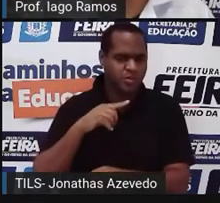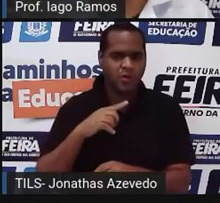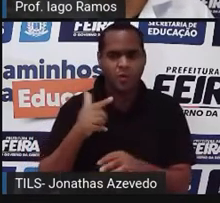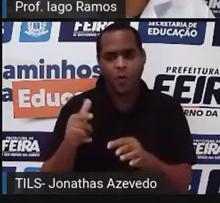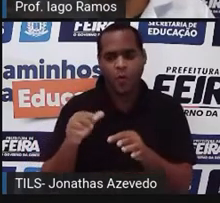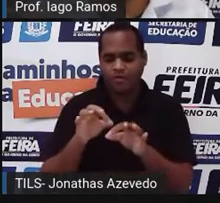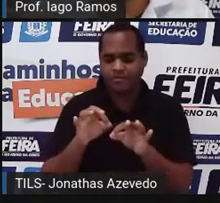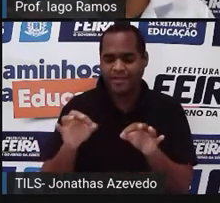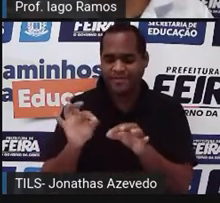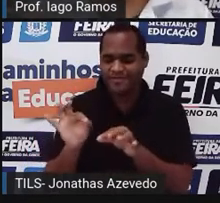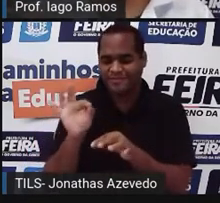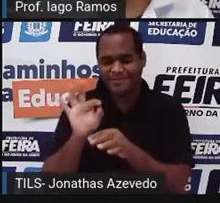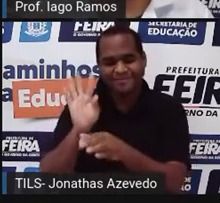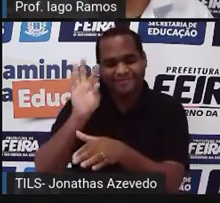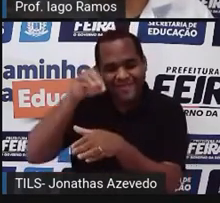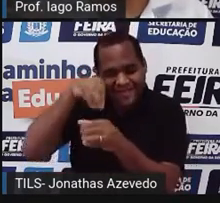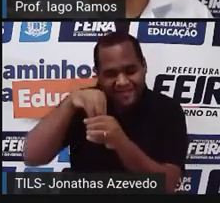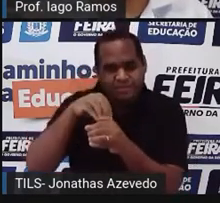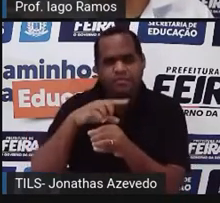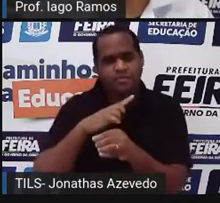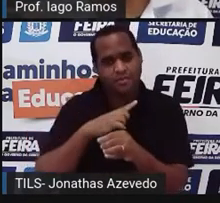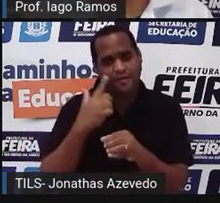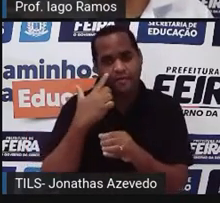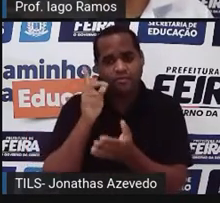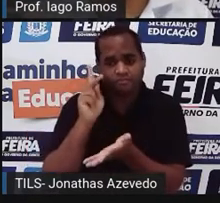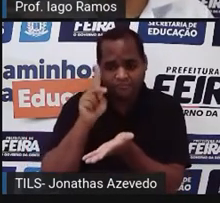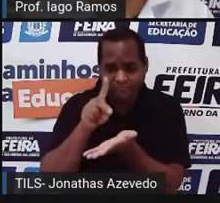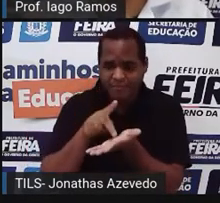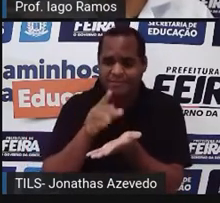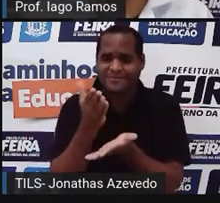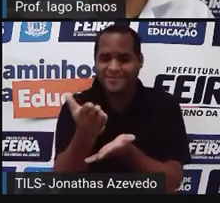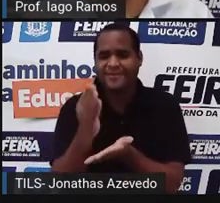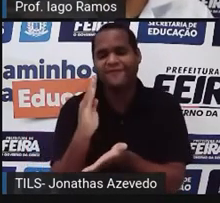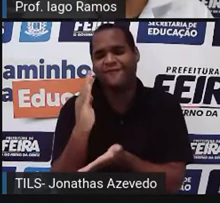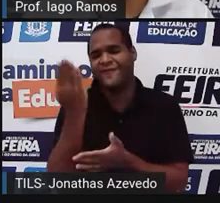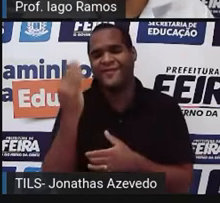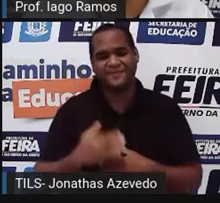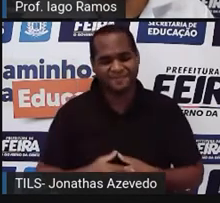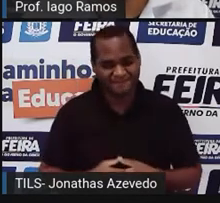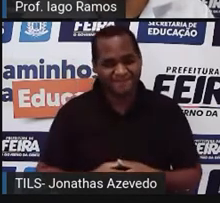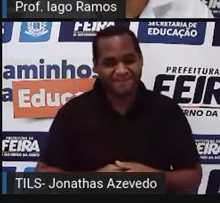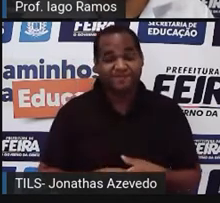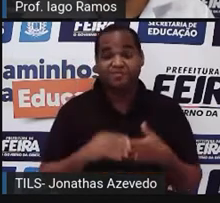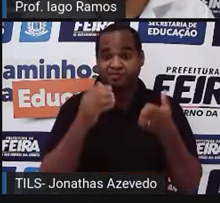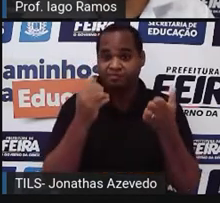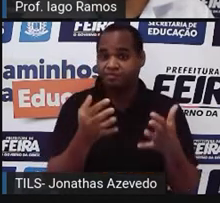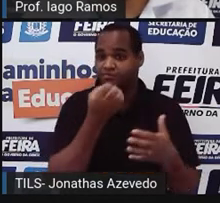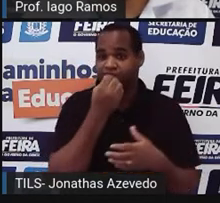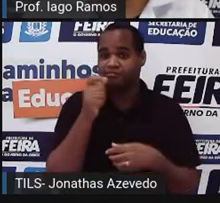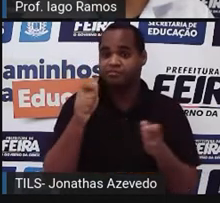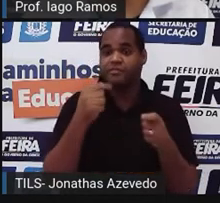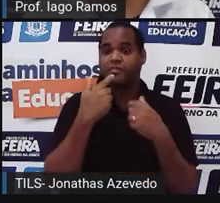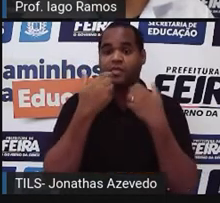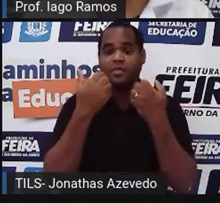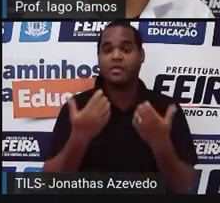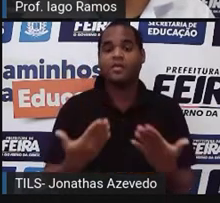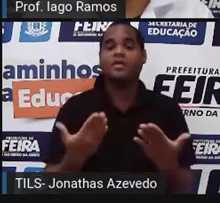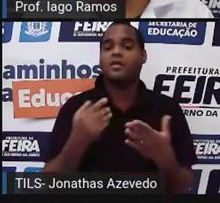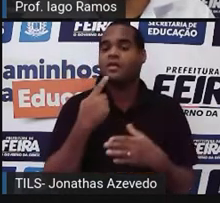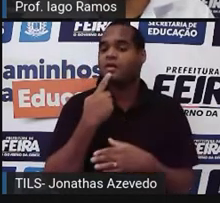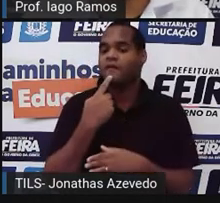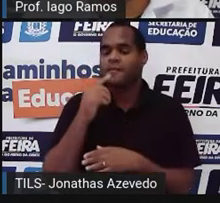dos ângulos internos, como está aí na afirmação, tá bom? Então por isso é falso, porque aí está dizendo que